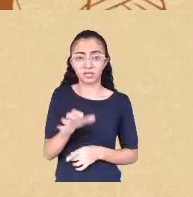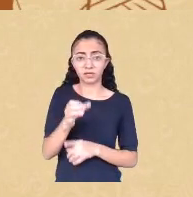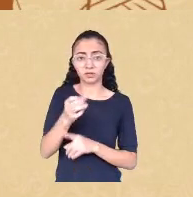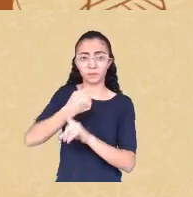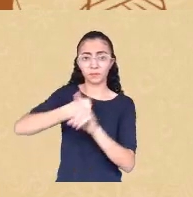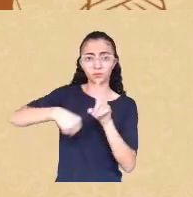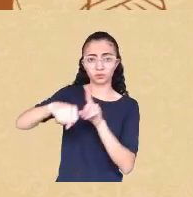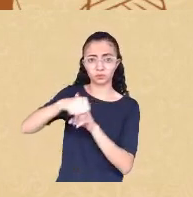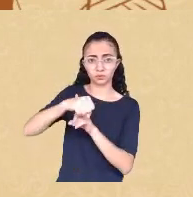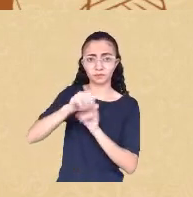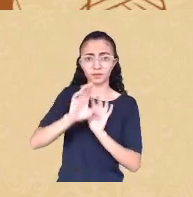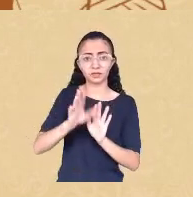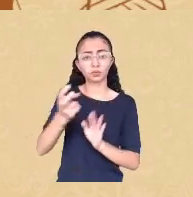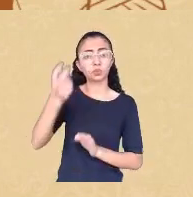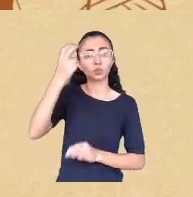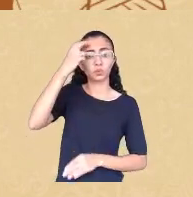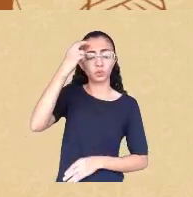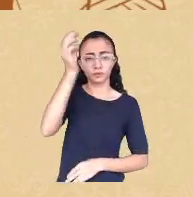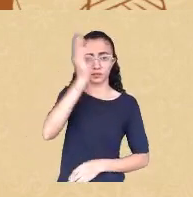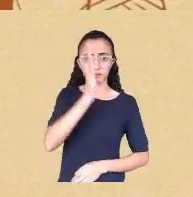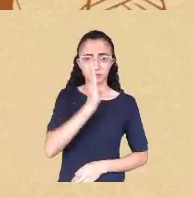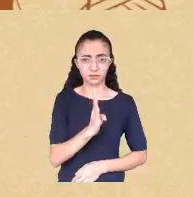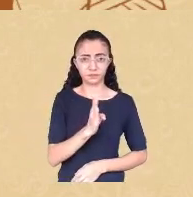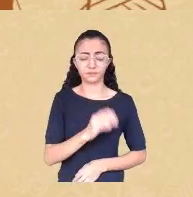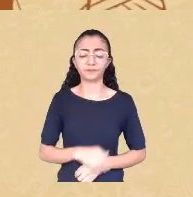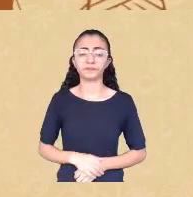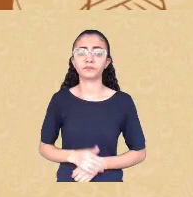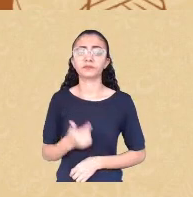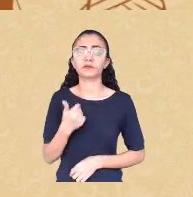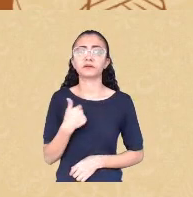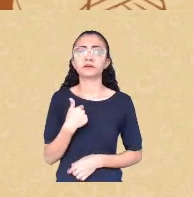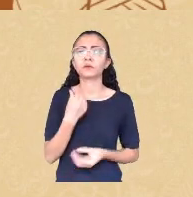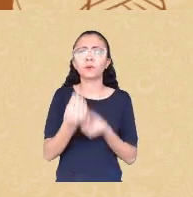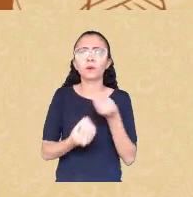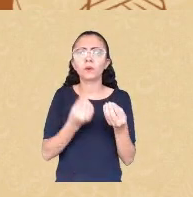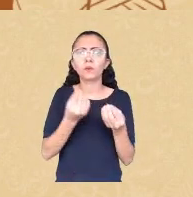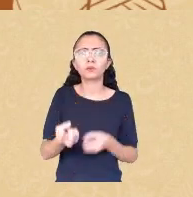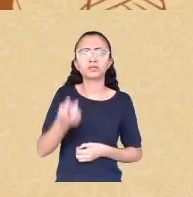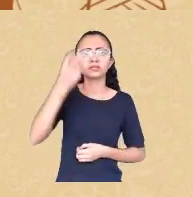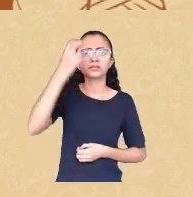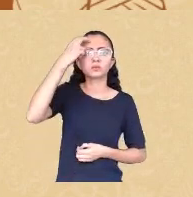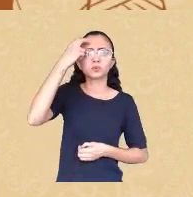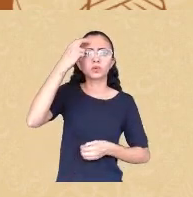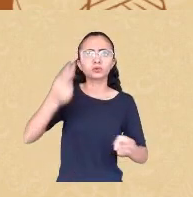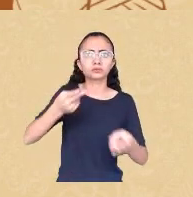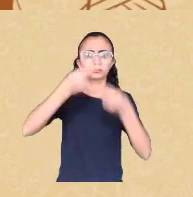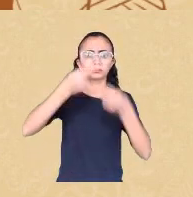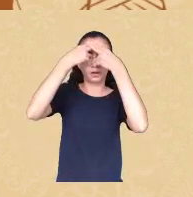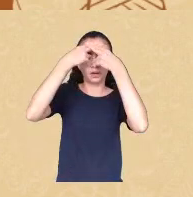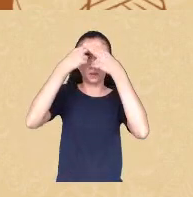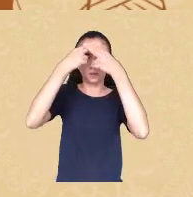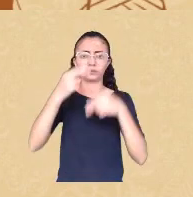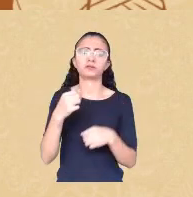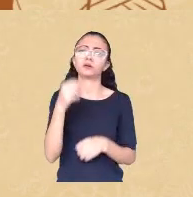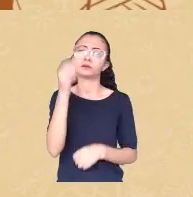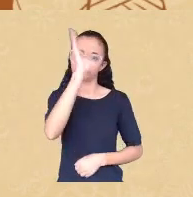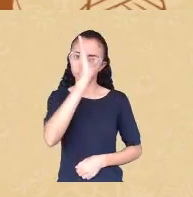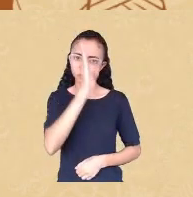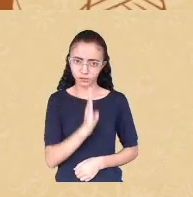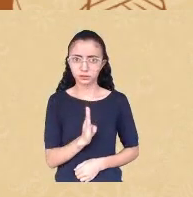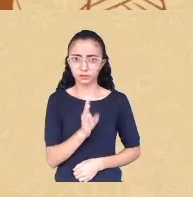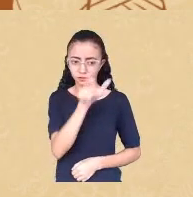E aí eu vou pensar nos traumas dessa cultura, né, da cultura dos brasileiros.